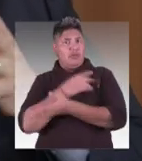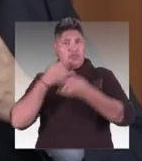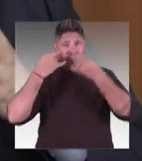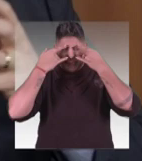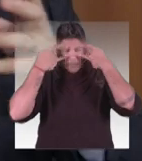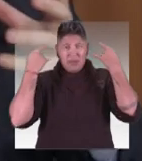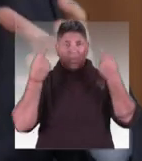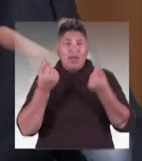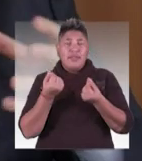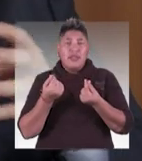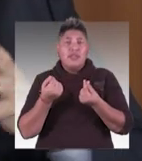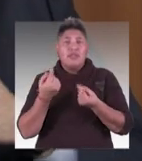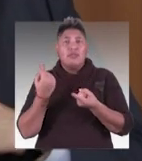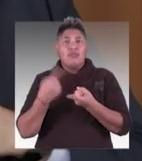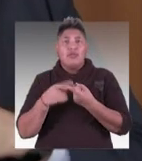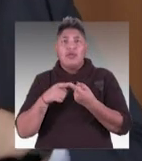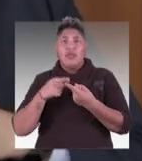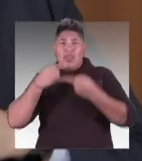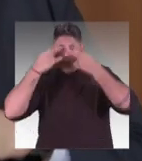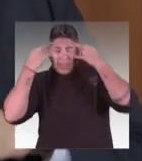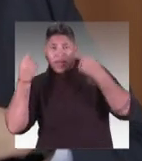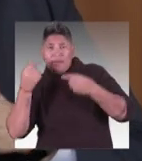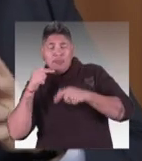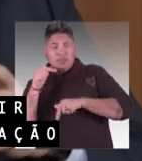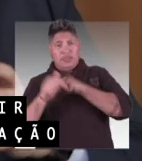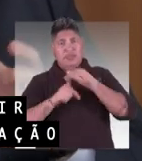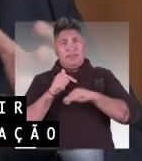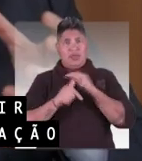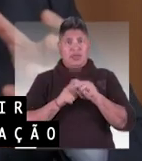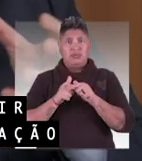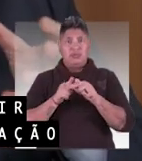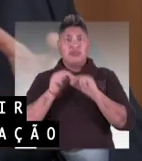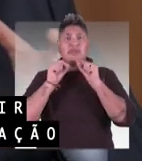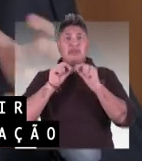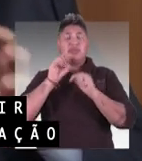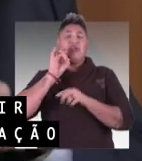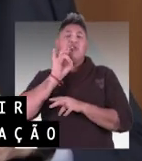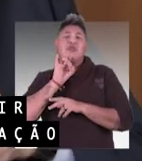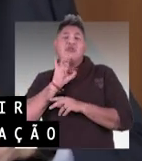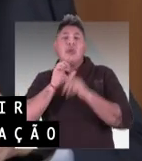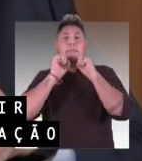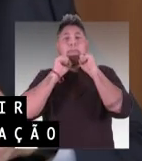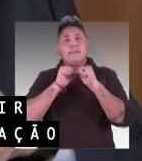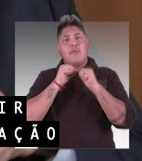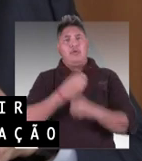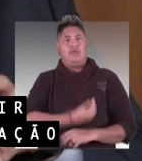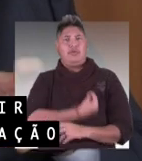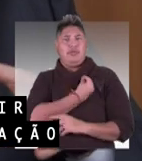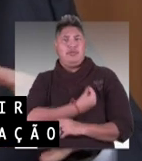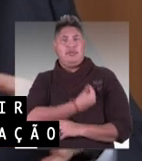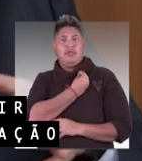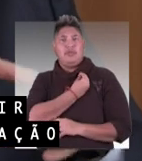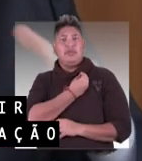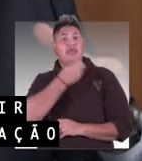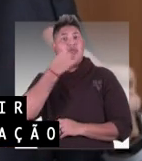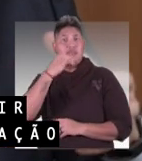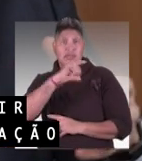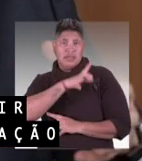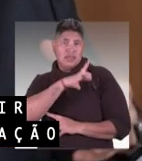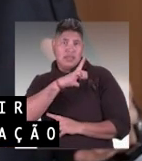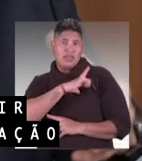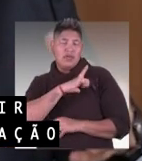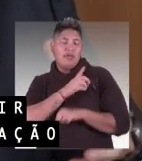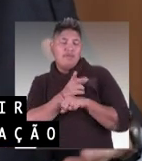é capital e trabalho, que só pode existir havendo